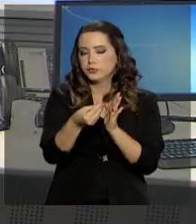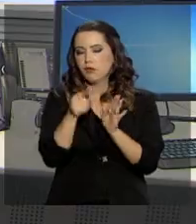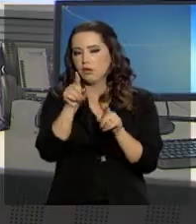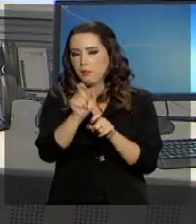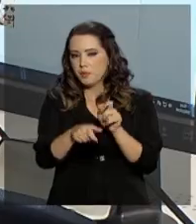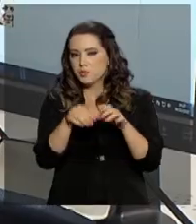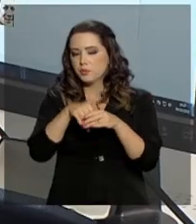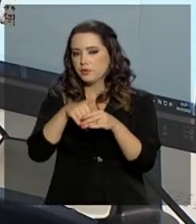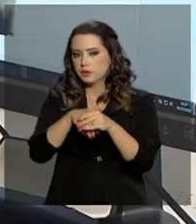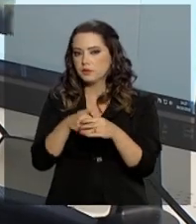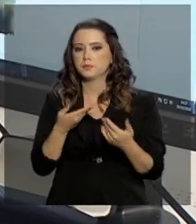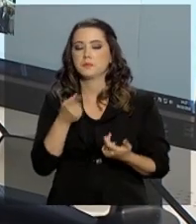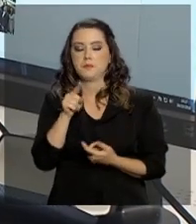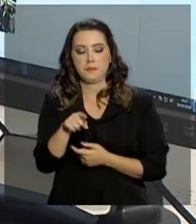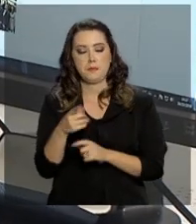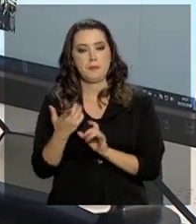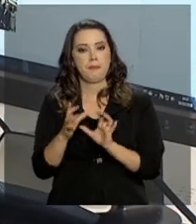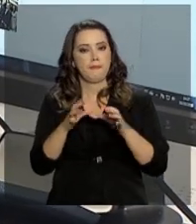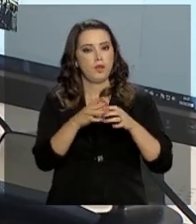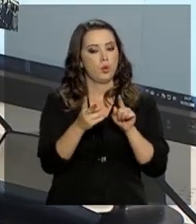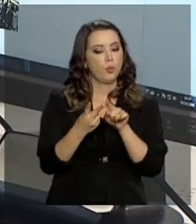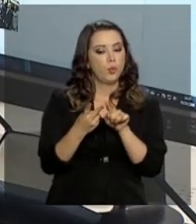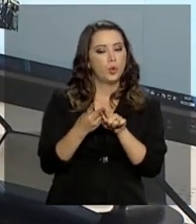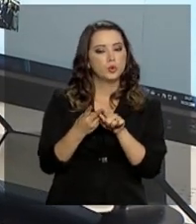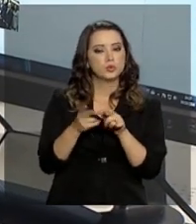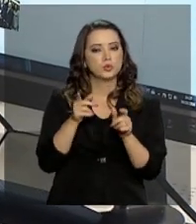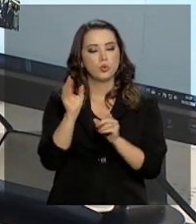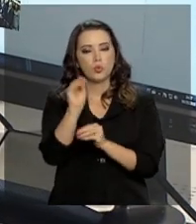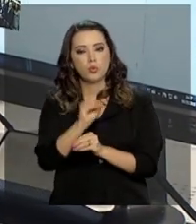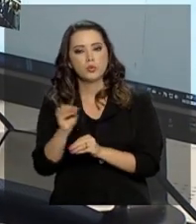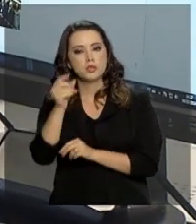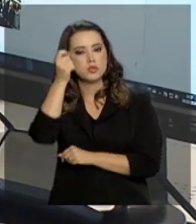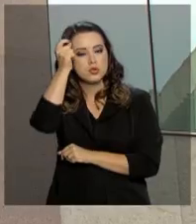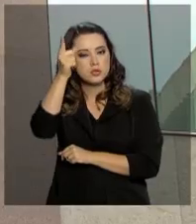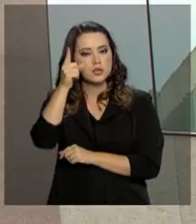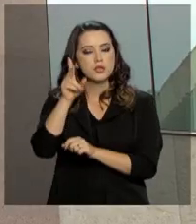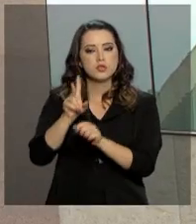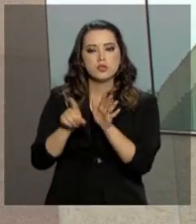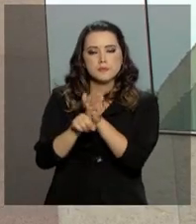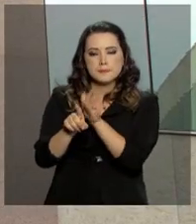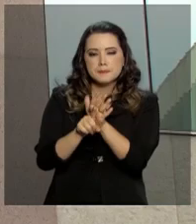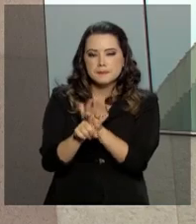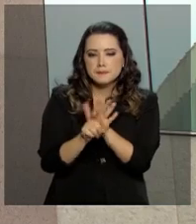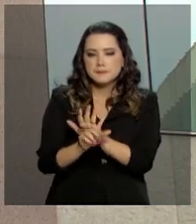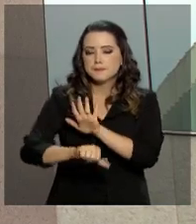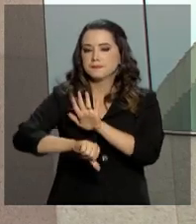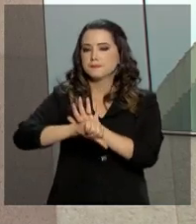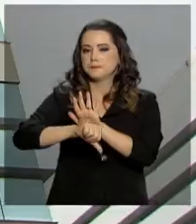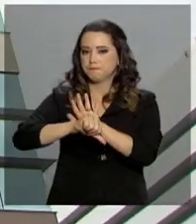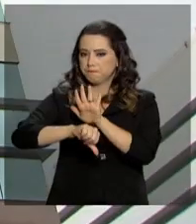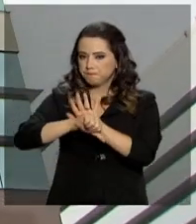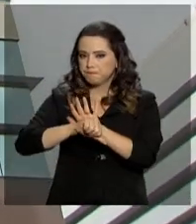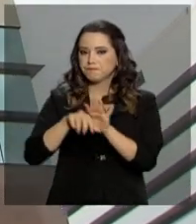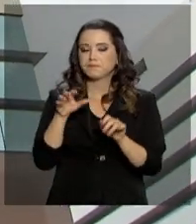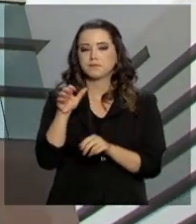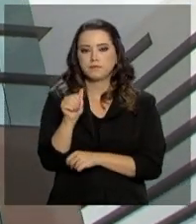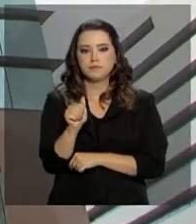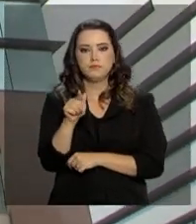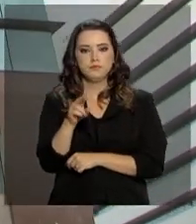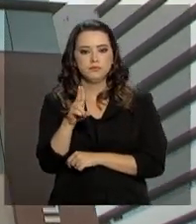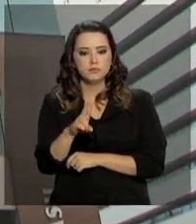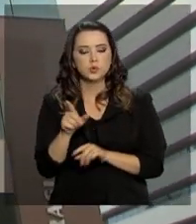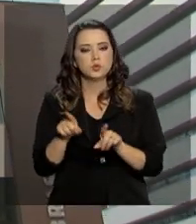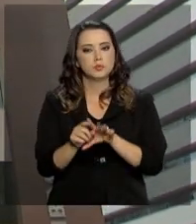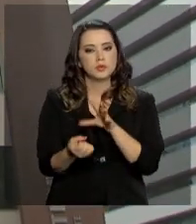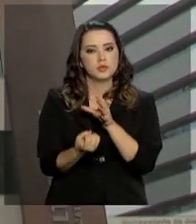das Eleições cuida da parte de inteligência e investigação de crimes. A Advocacia Geral da União também criou uma